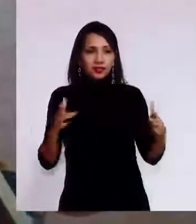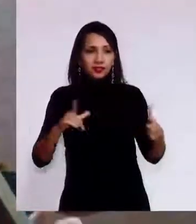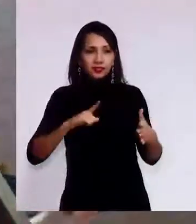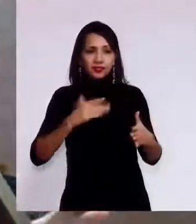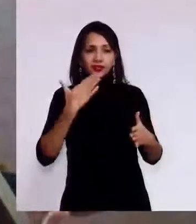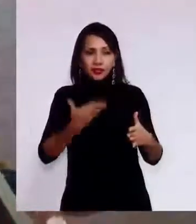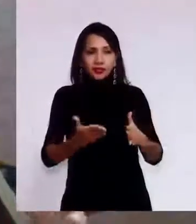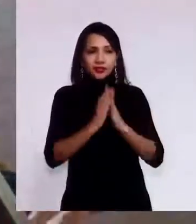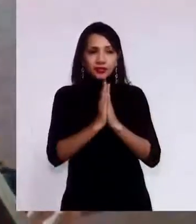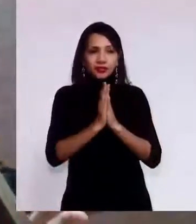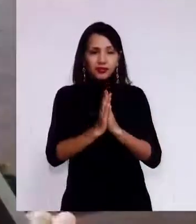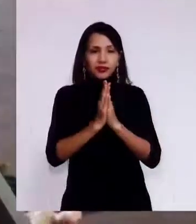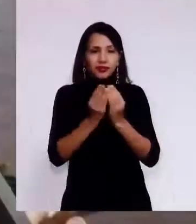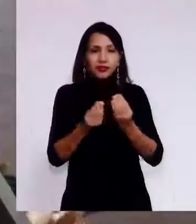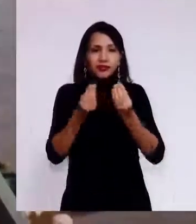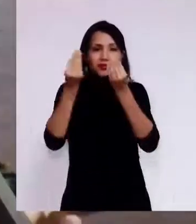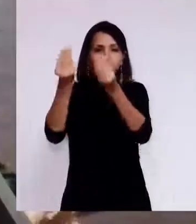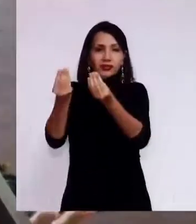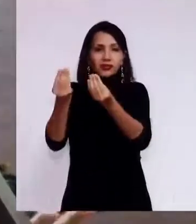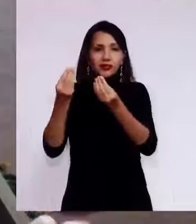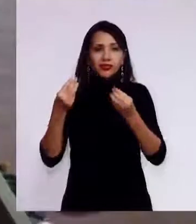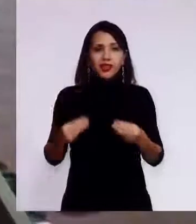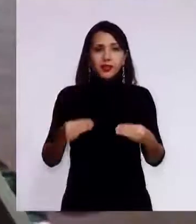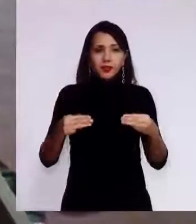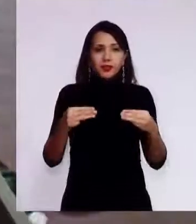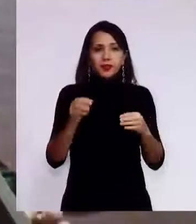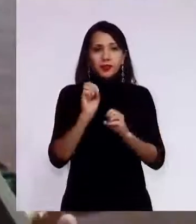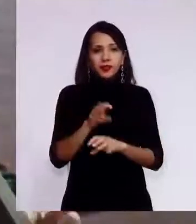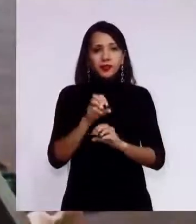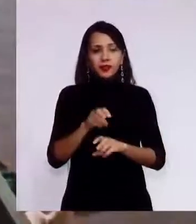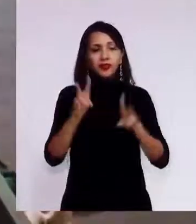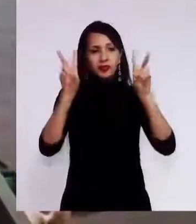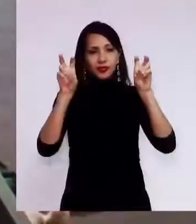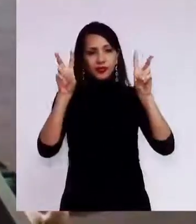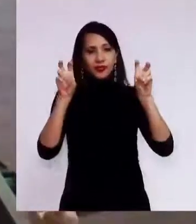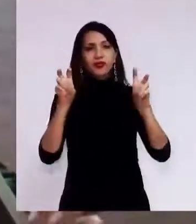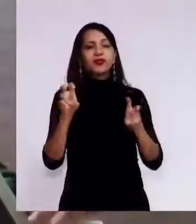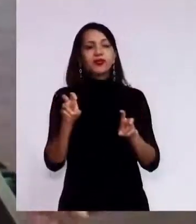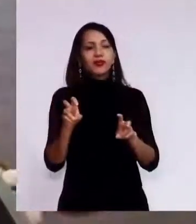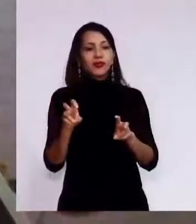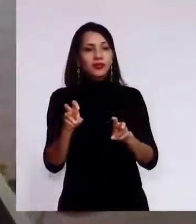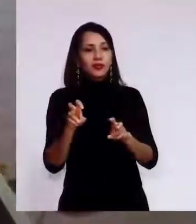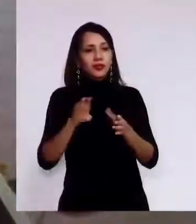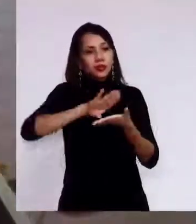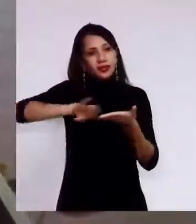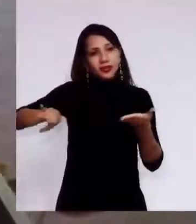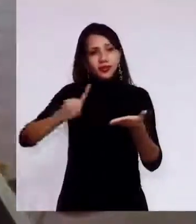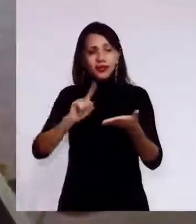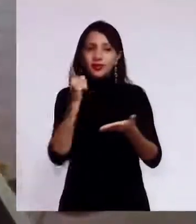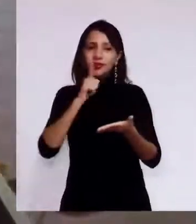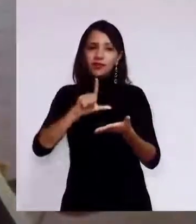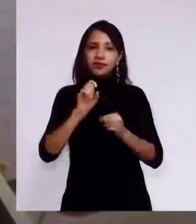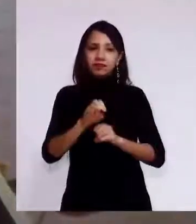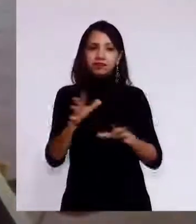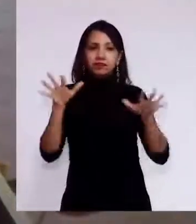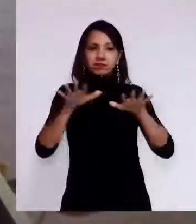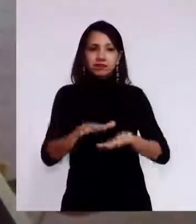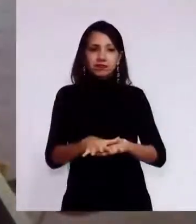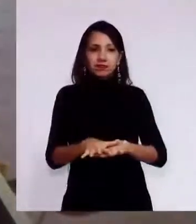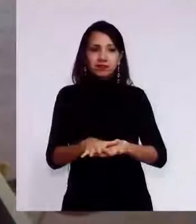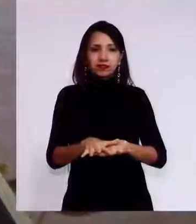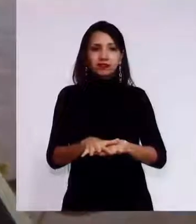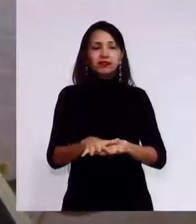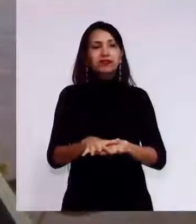A gente vai enviar uma moção de apelo ao ministro da Educação e ao SECAD, para não retirar as conquistas da educação